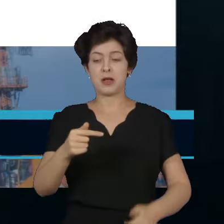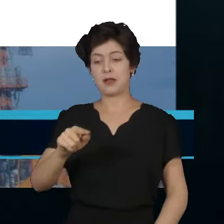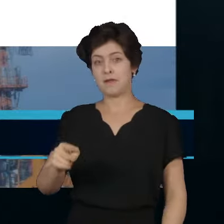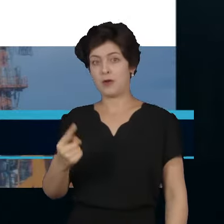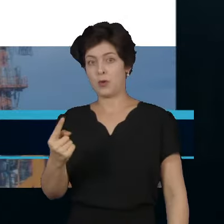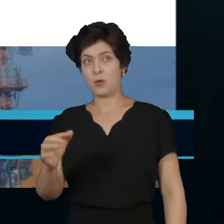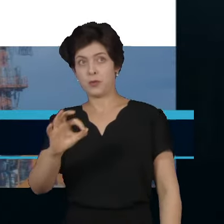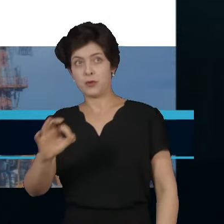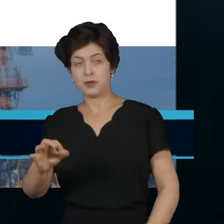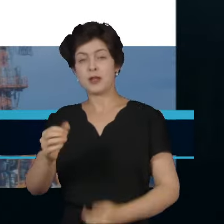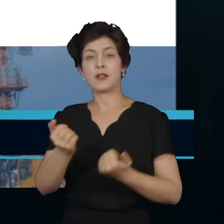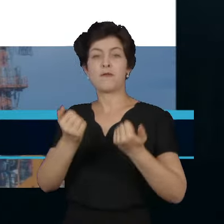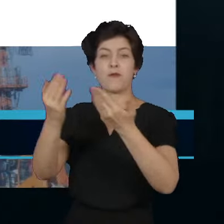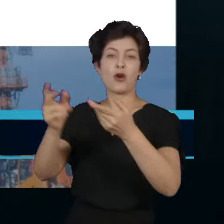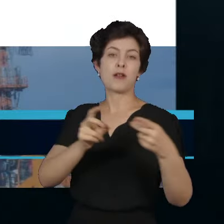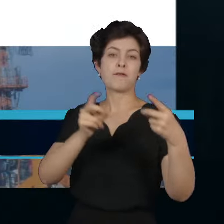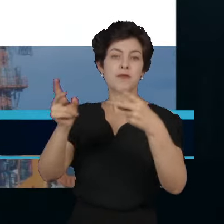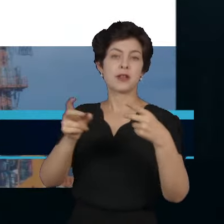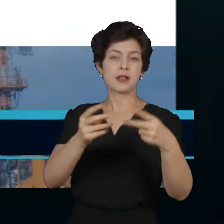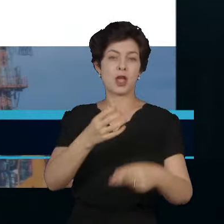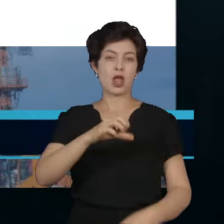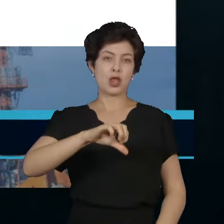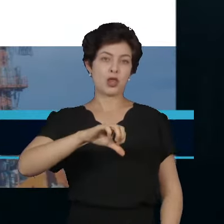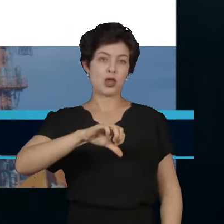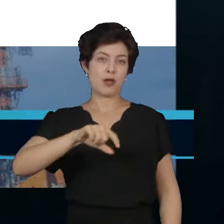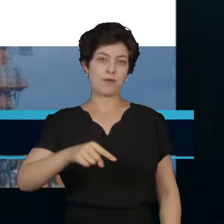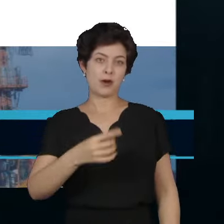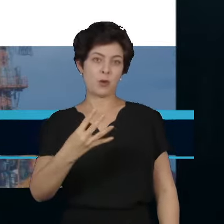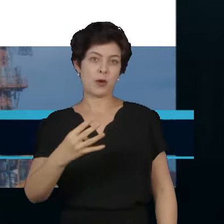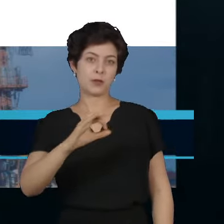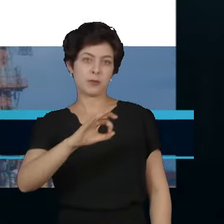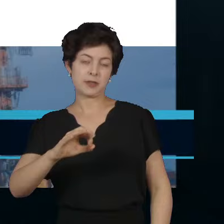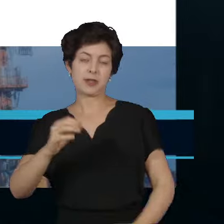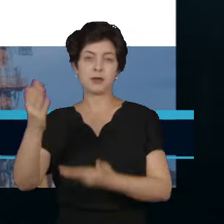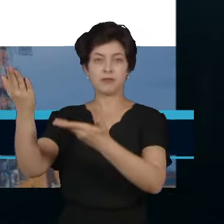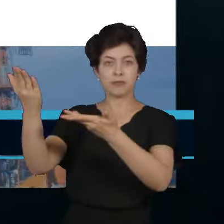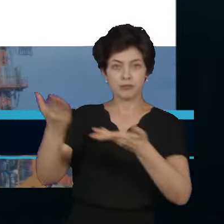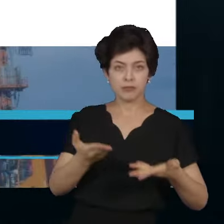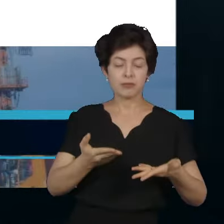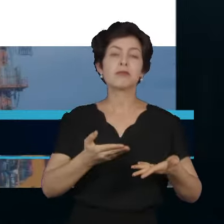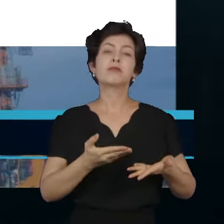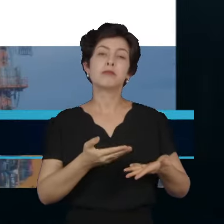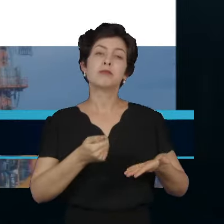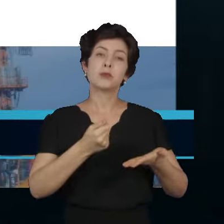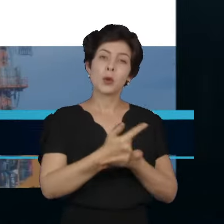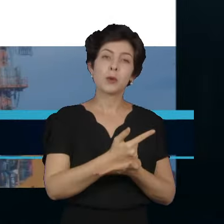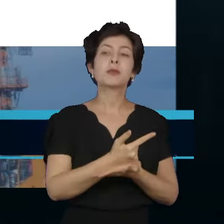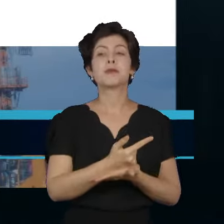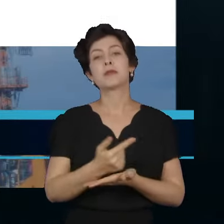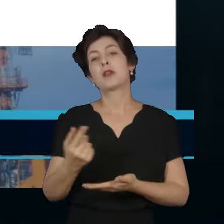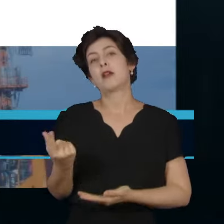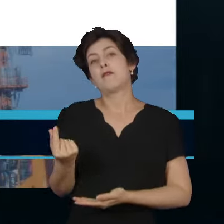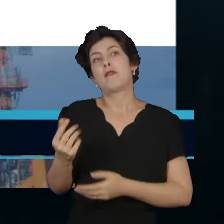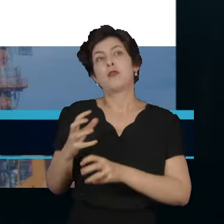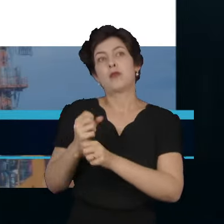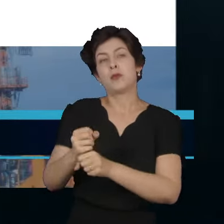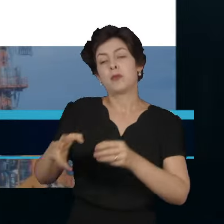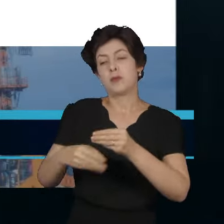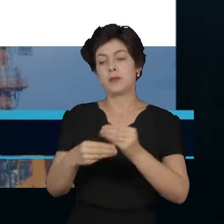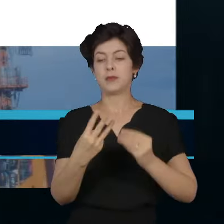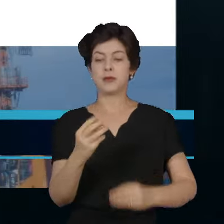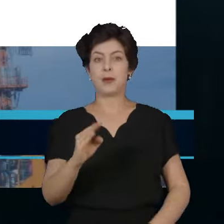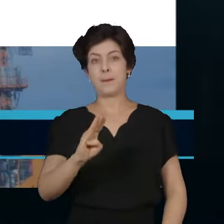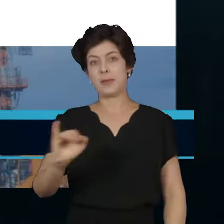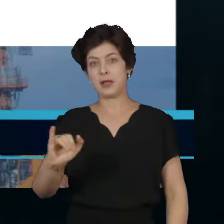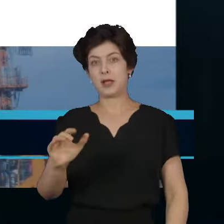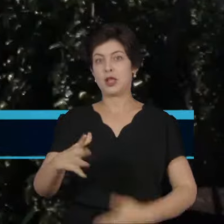exportações e 9,4% nas importações. Em valores, representaria um acréscimo de 30 bilhões